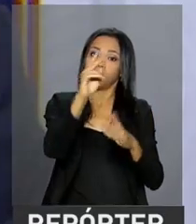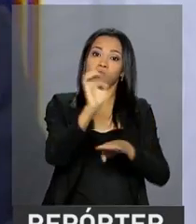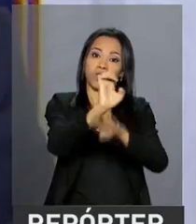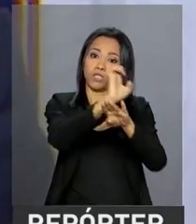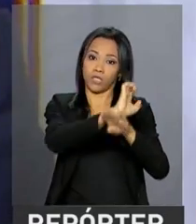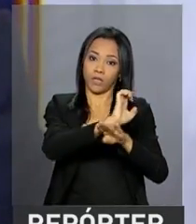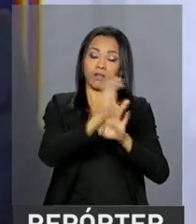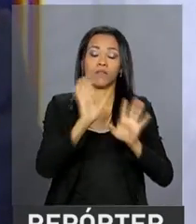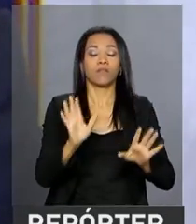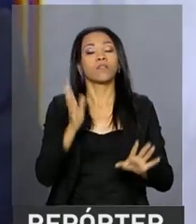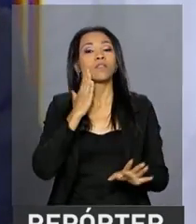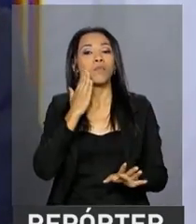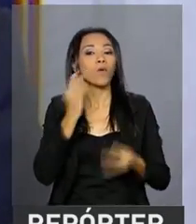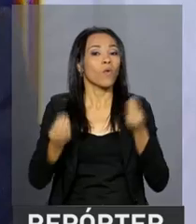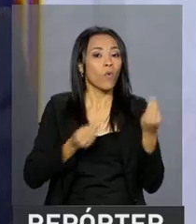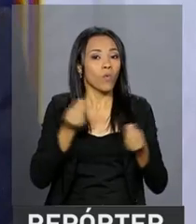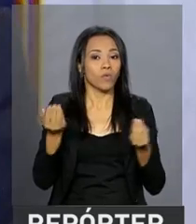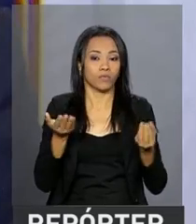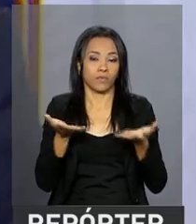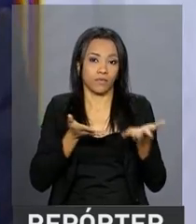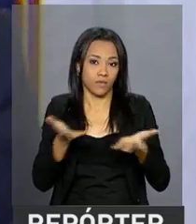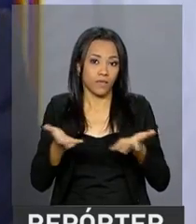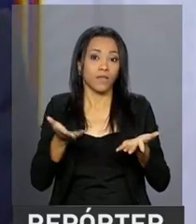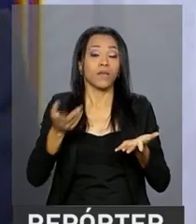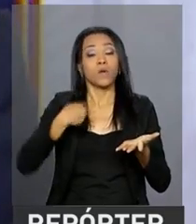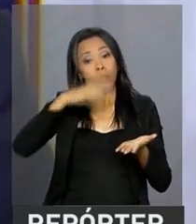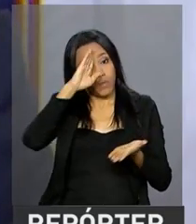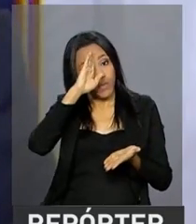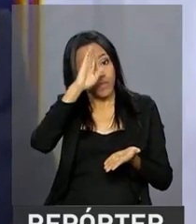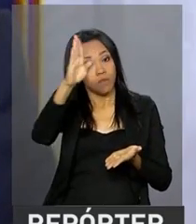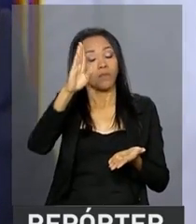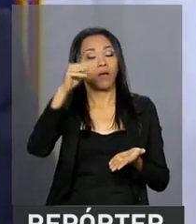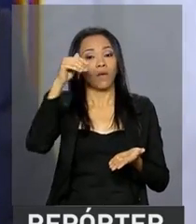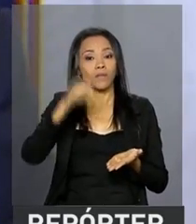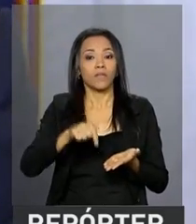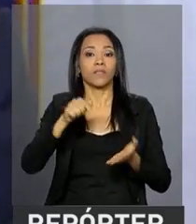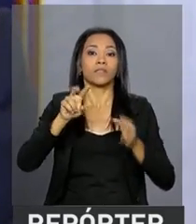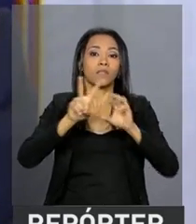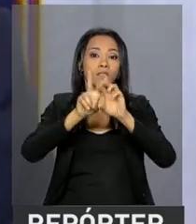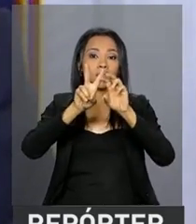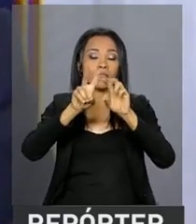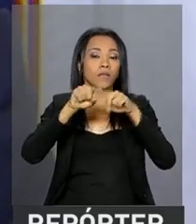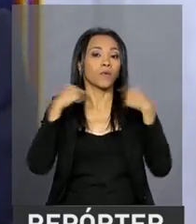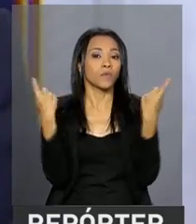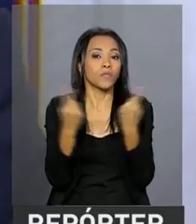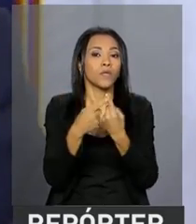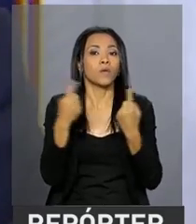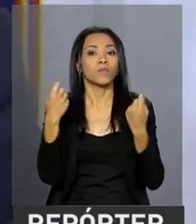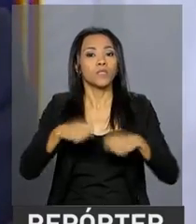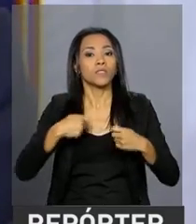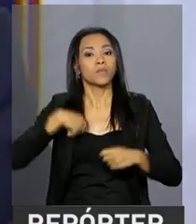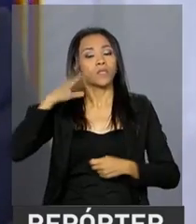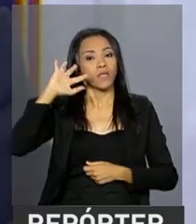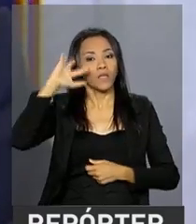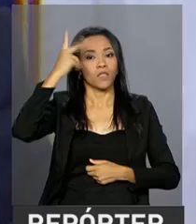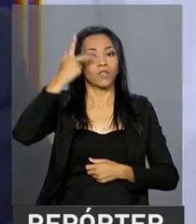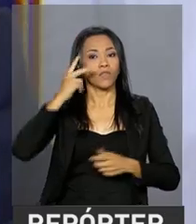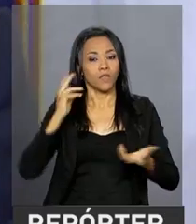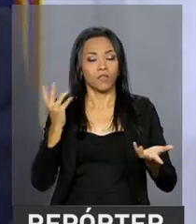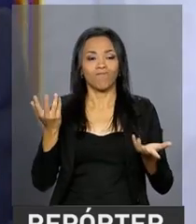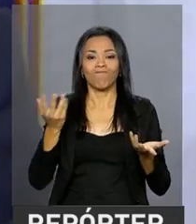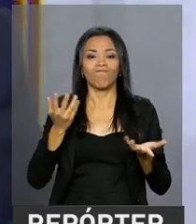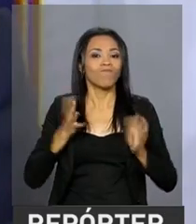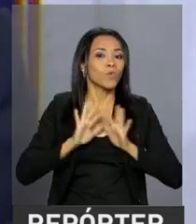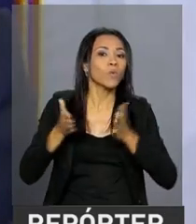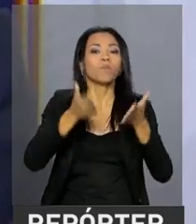principal central desta nossa reunião exatamente um caminho saudável